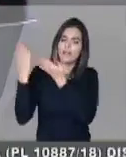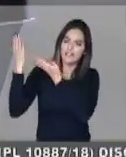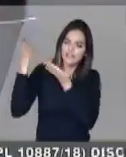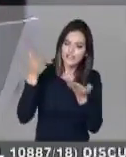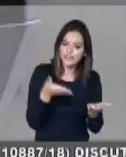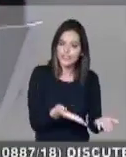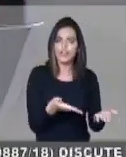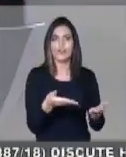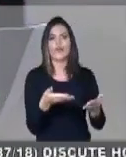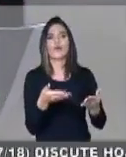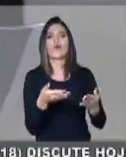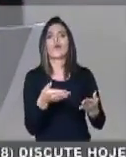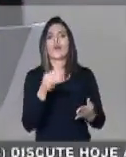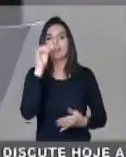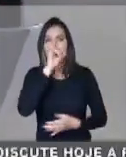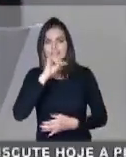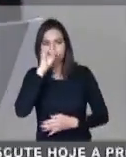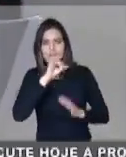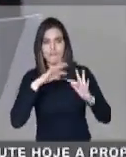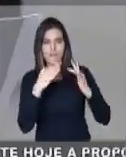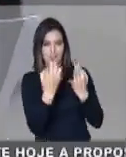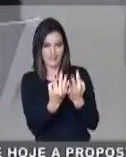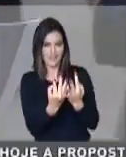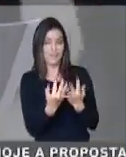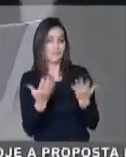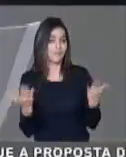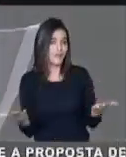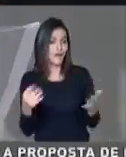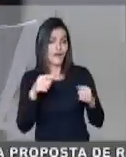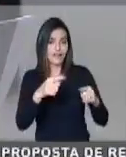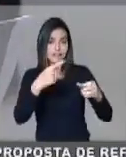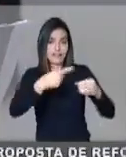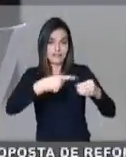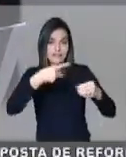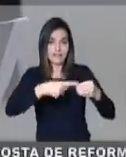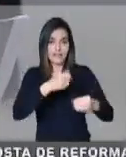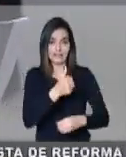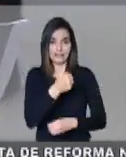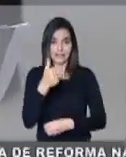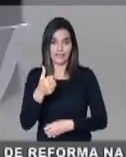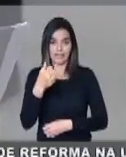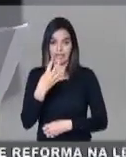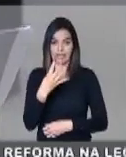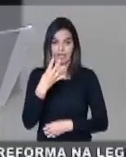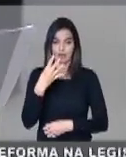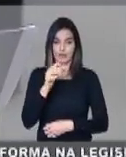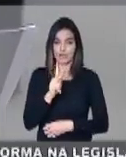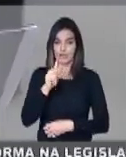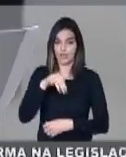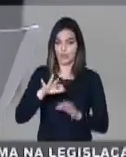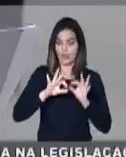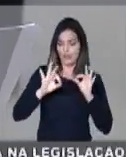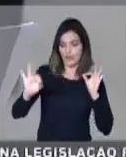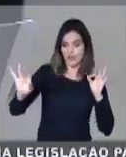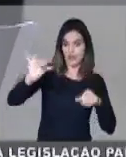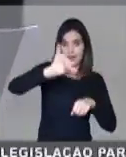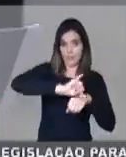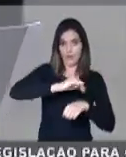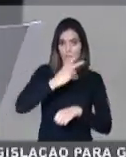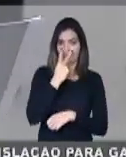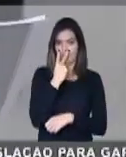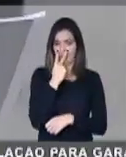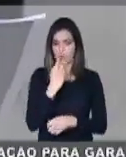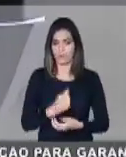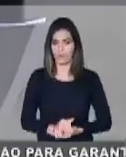italianos em Venda Nova do Imigrante. Essa cidade está localizada a 114 quilômetros de Vitória.